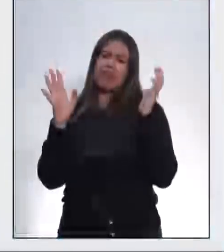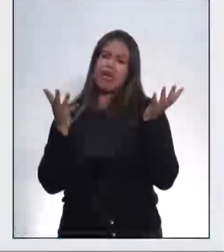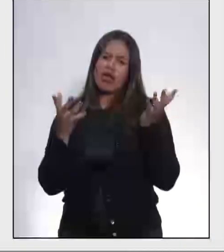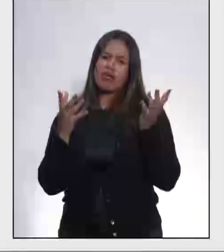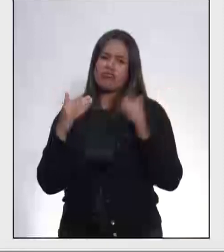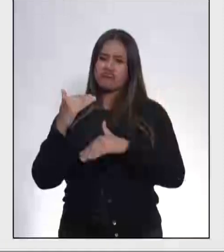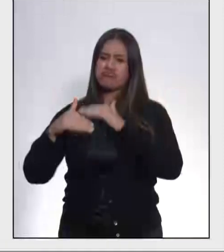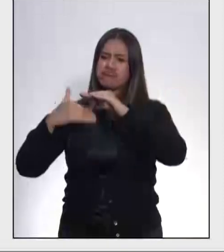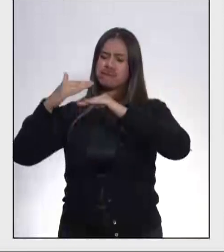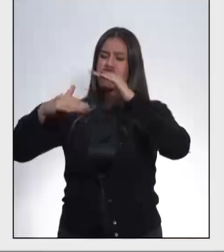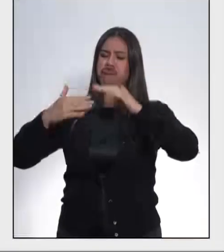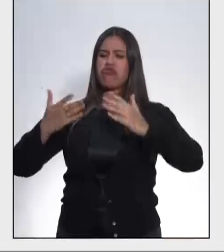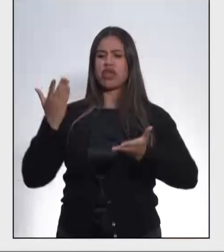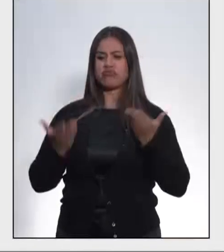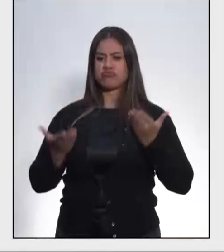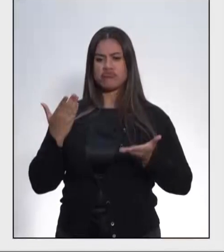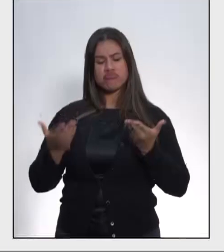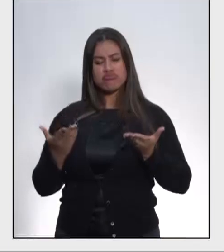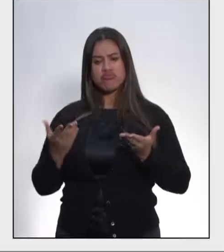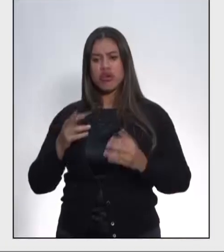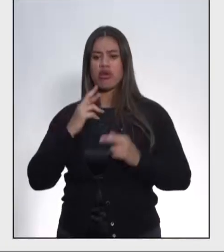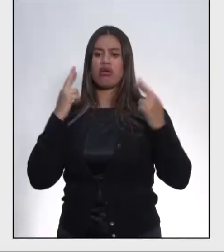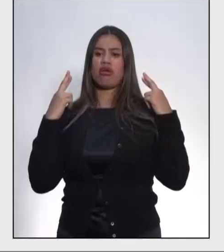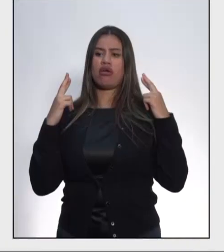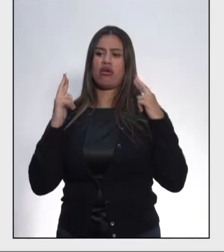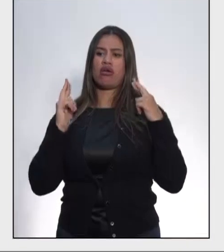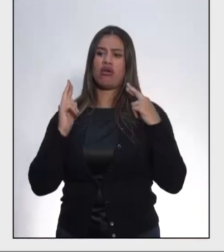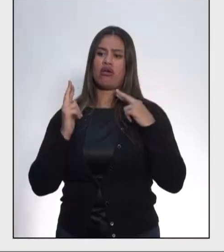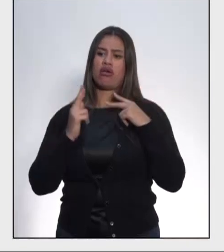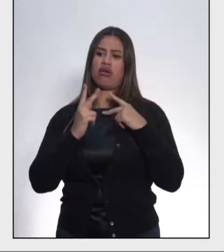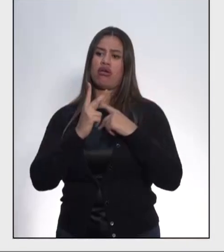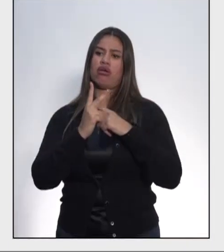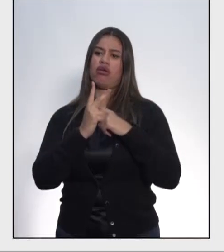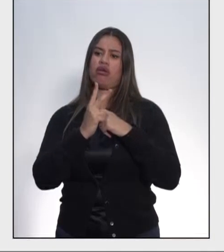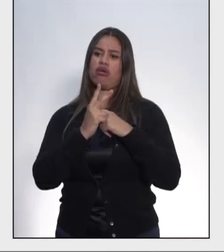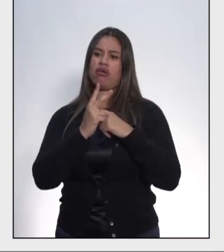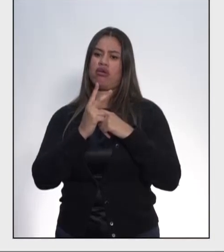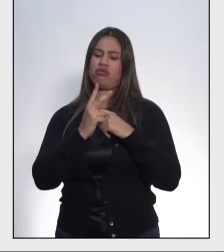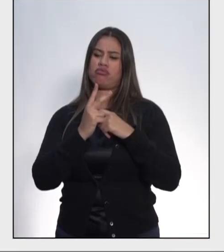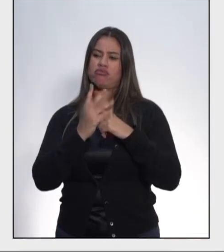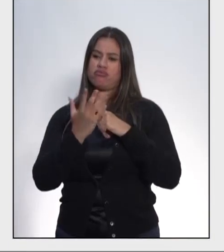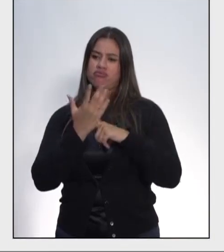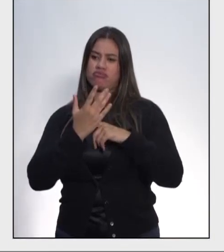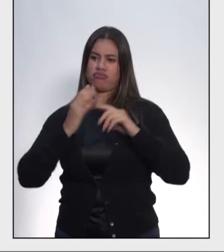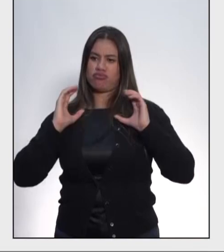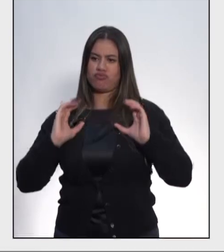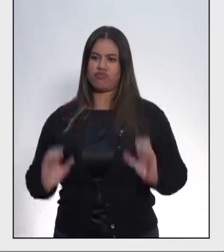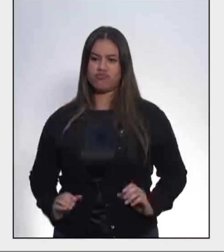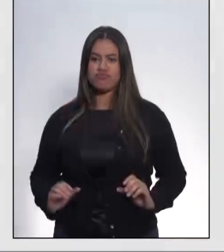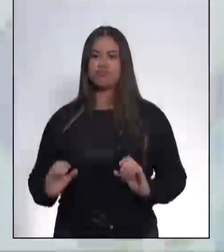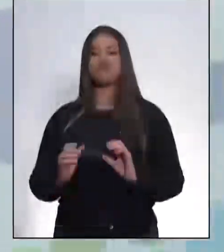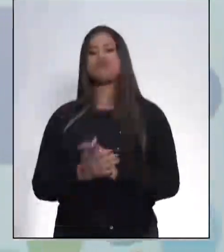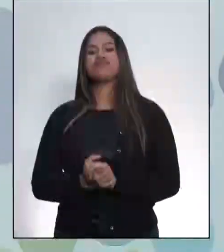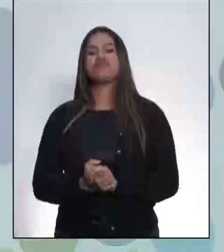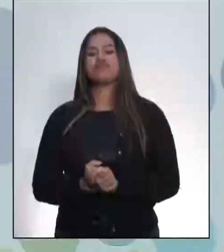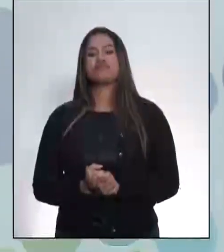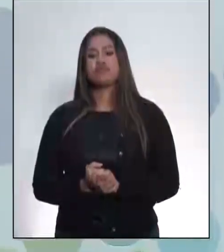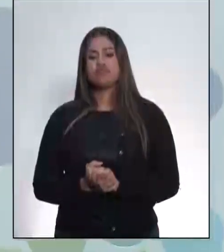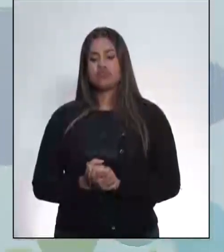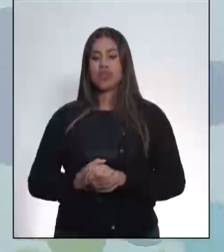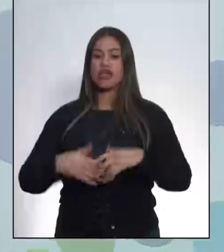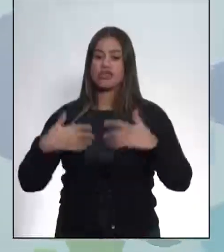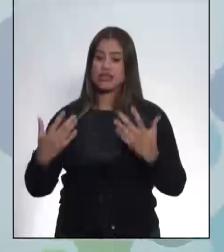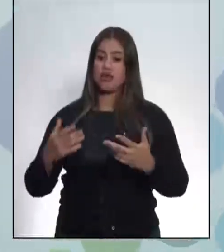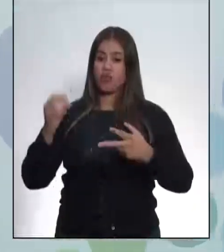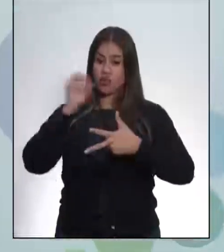de desenvolver o autocontrole, o respeito ao outro e a formação de caráter. Então agora você vai prestar bem atenção no tio Marcelo. Presta atenção. Quem já